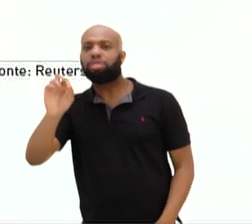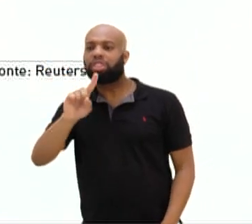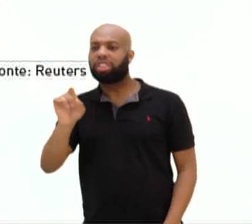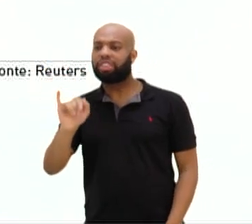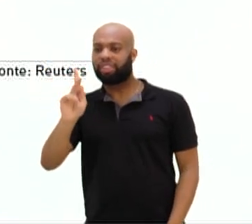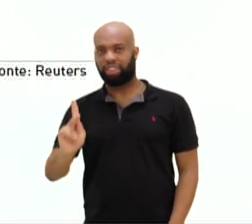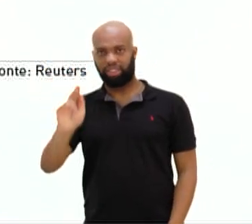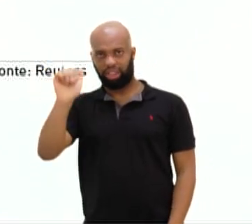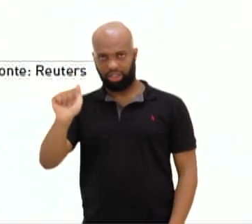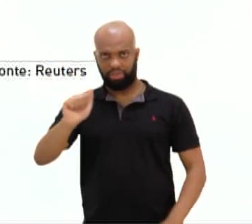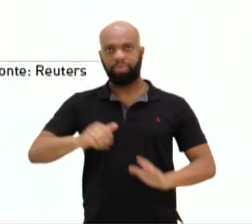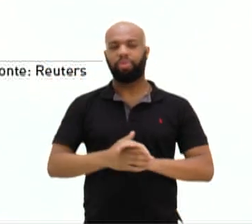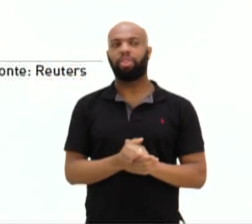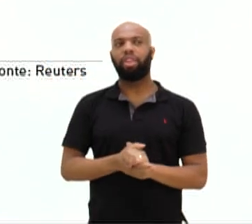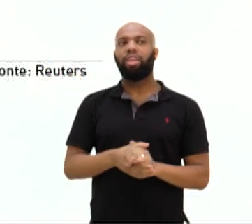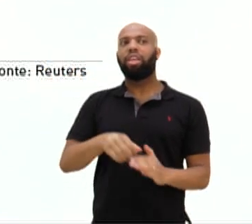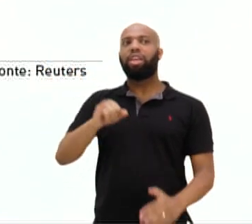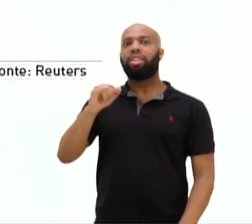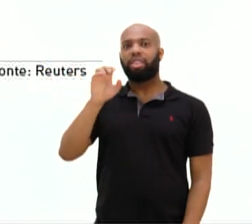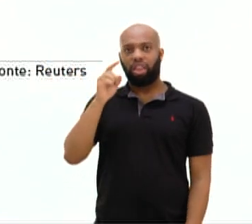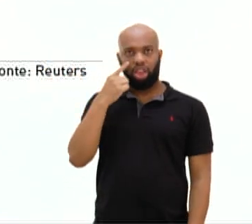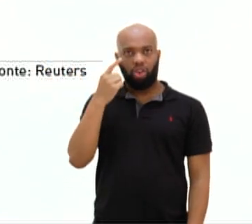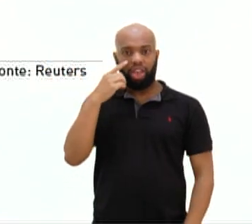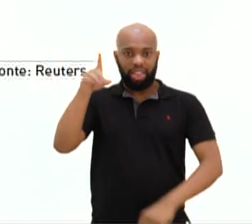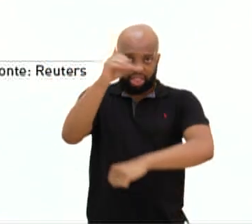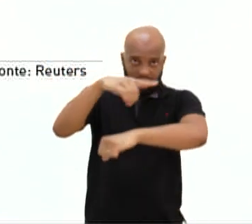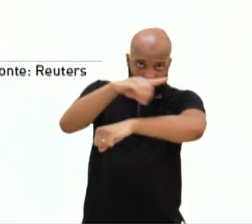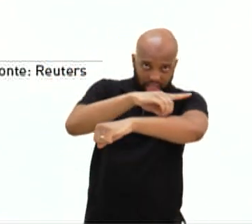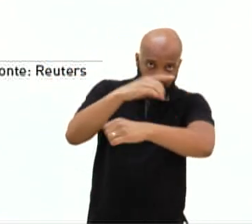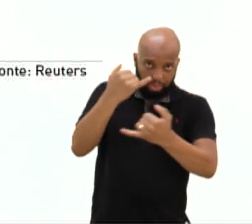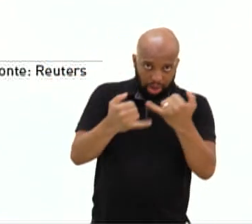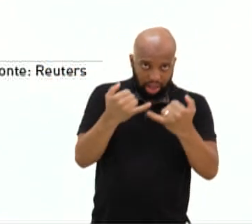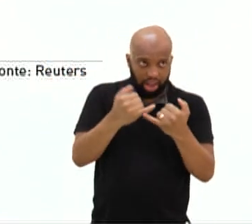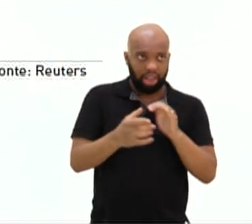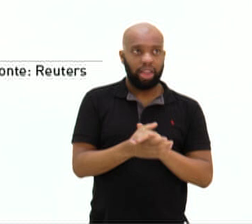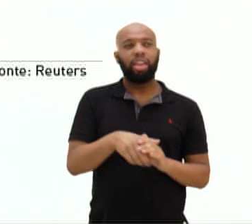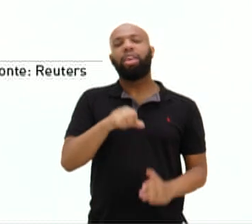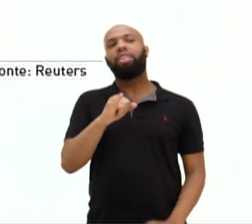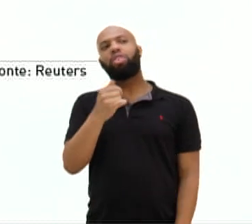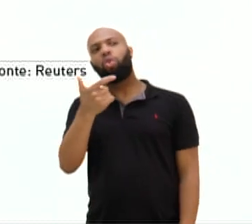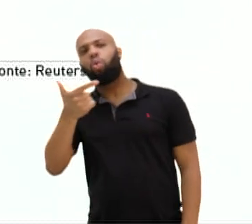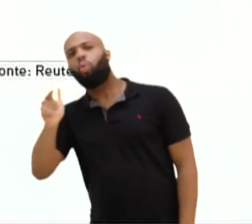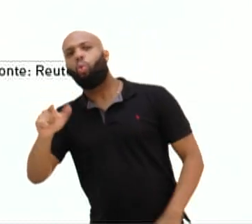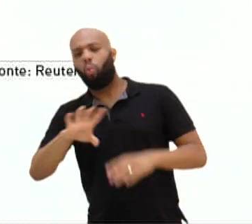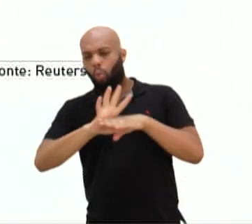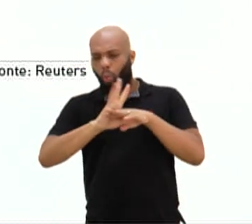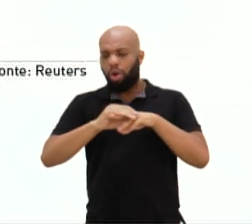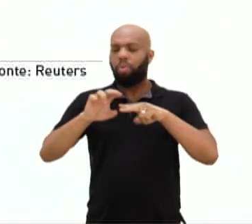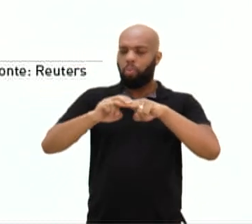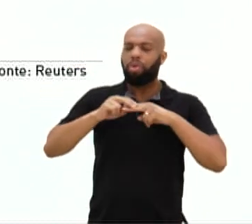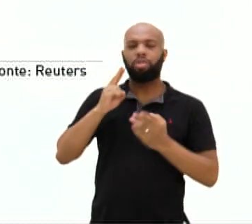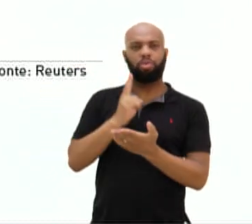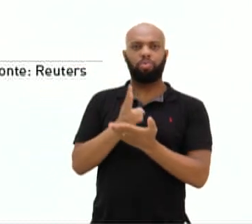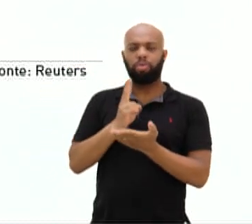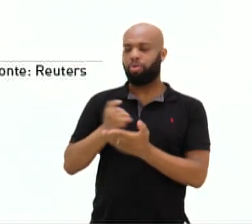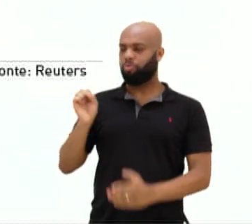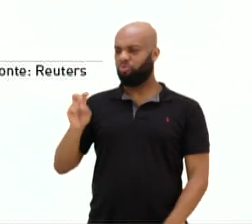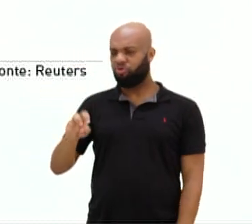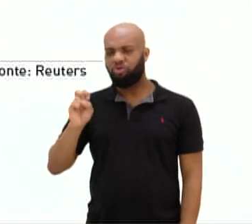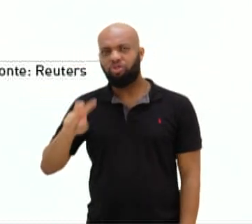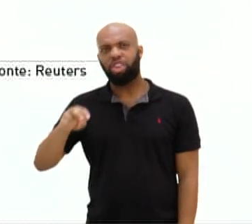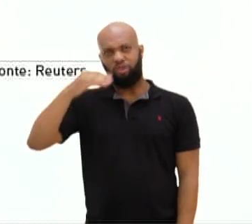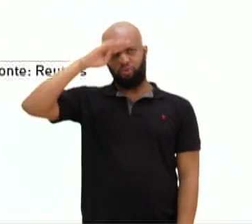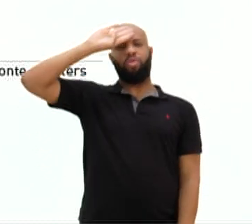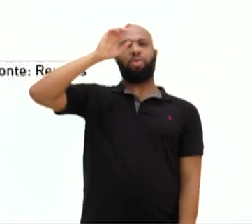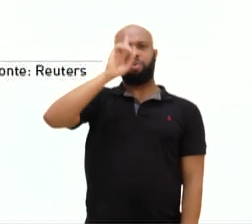Zika vírus. Se eu colocasse dengue, ia ser parecido. Se eu colocasse chikungunya, ia ser parecido. Febre amarela também. O que